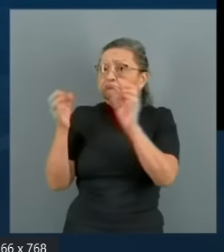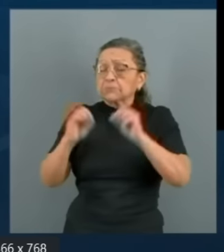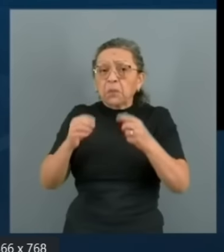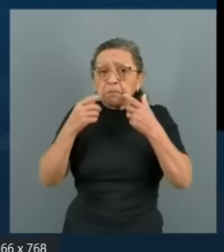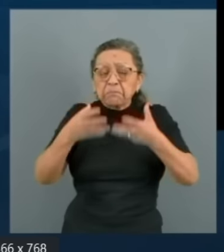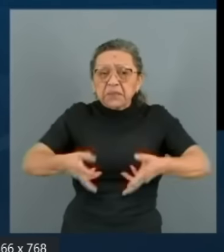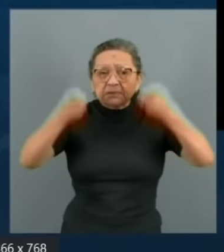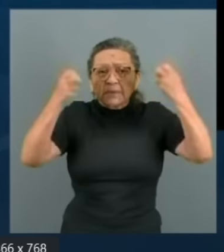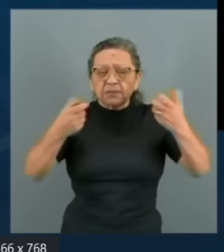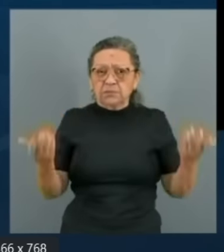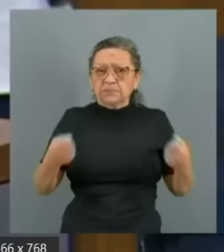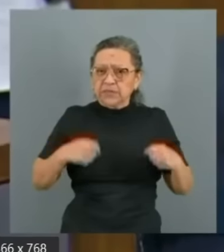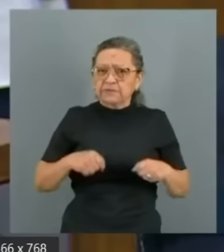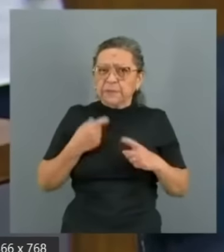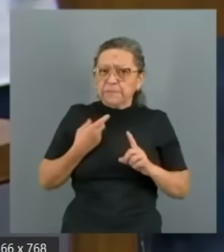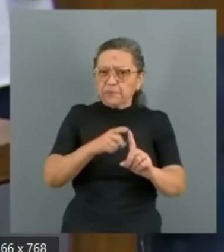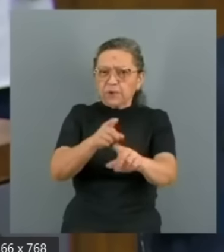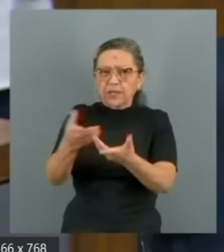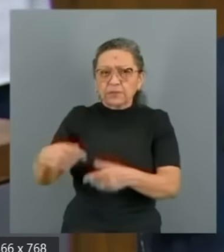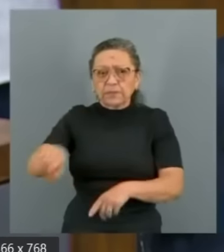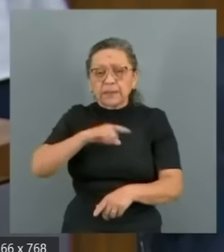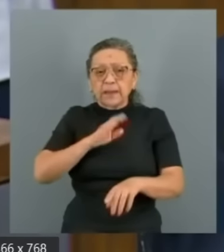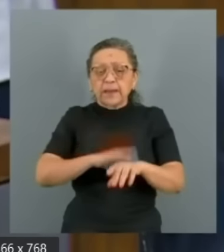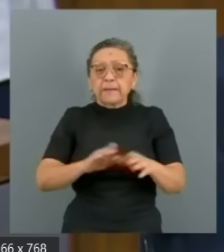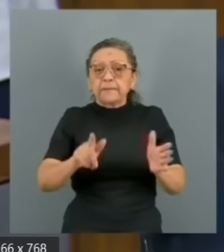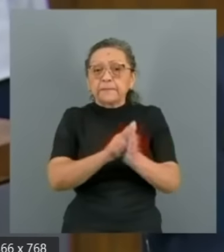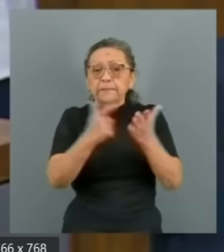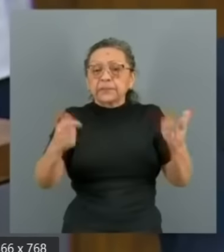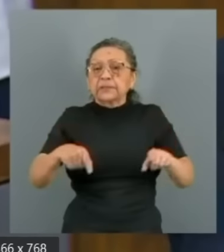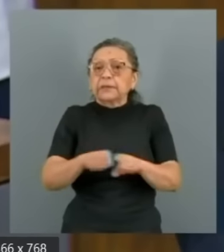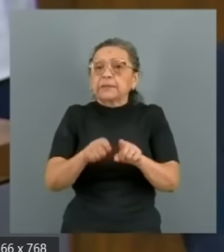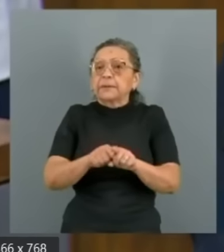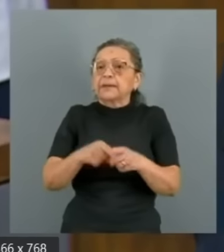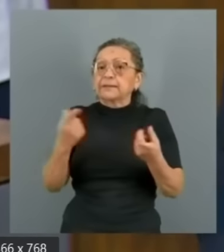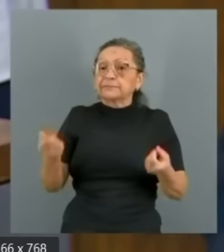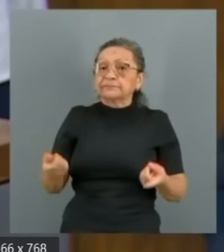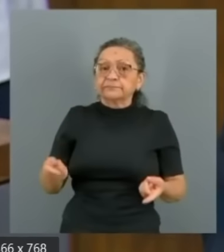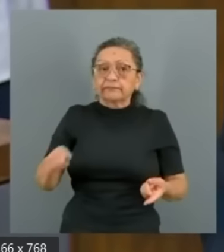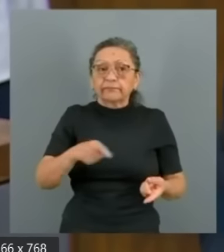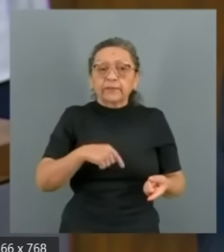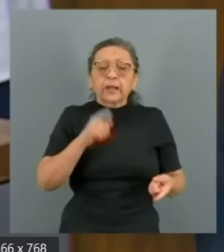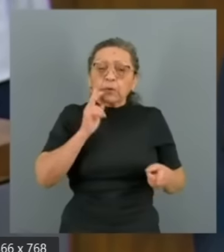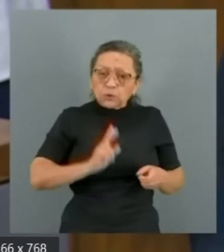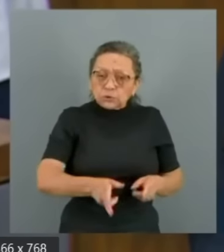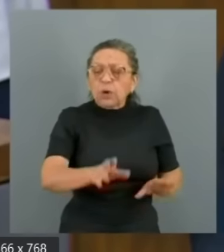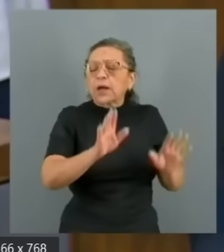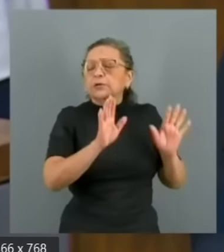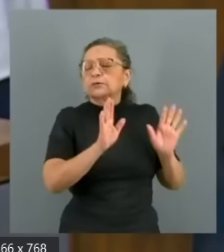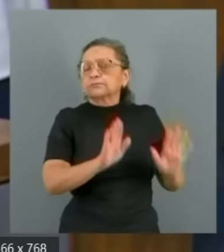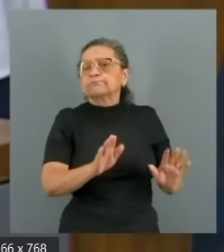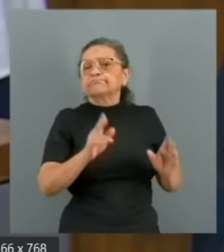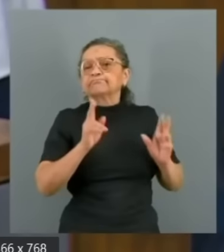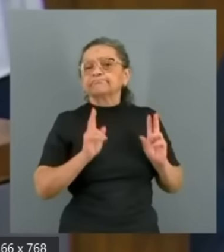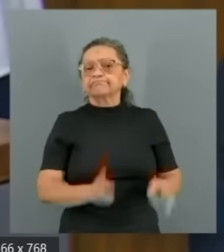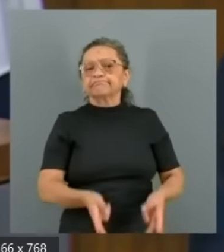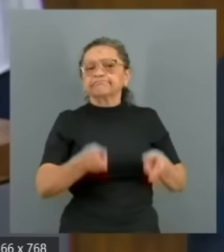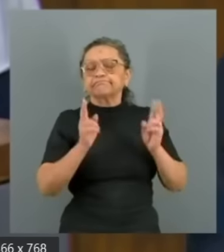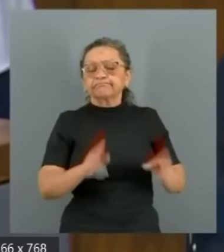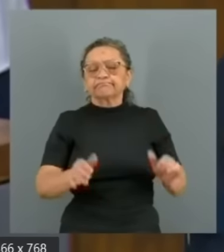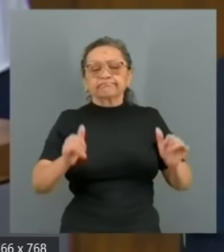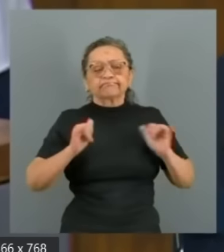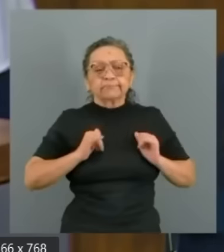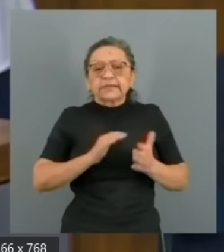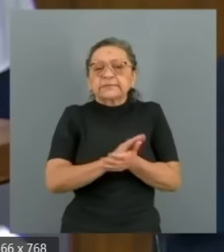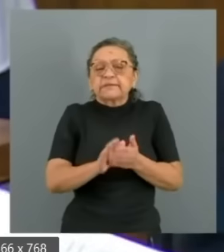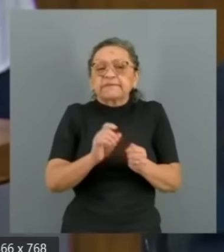não se aperceberam, precisaram ser provocados pela imprensa, e provocados pela imprensa continuaram a se manter incólumes, sem nenhuma